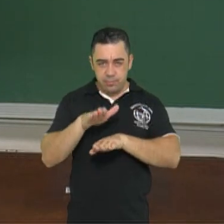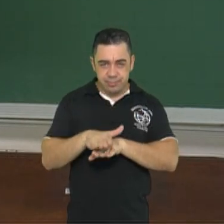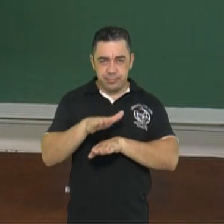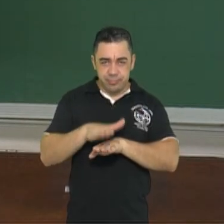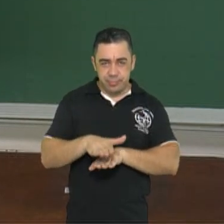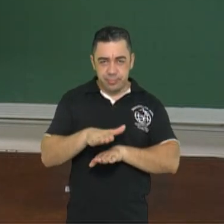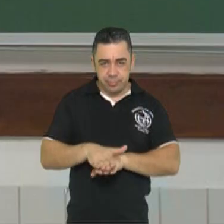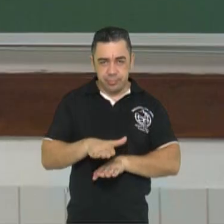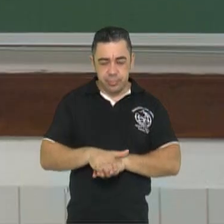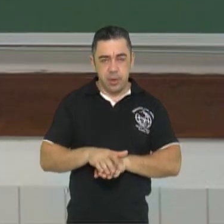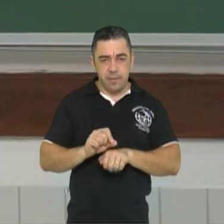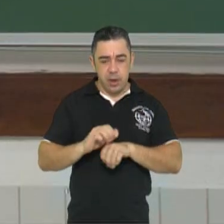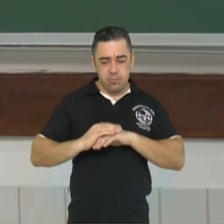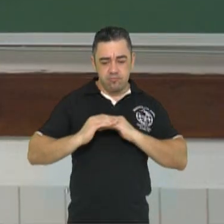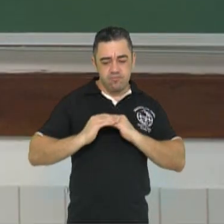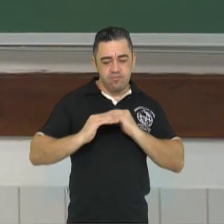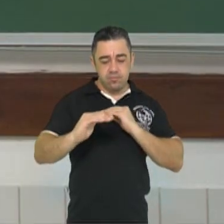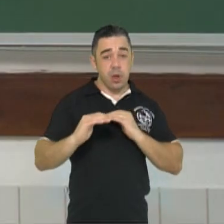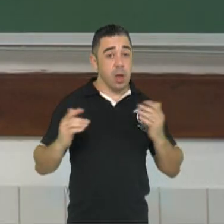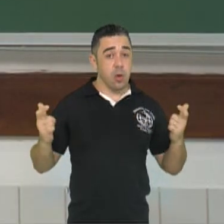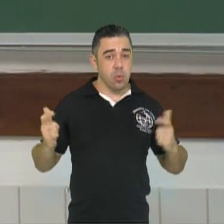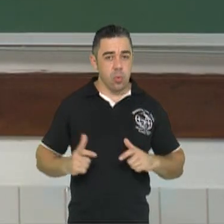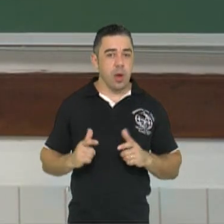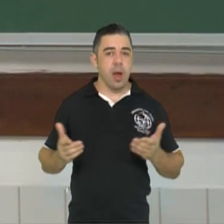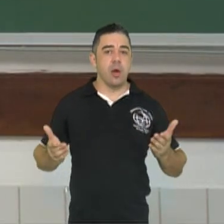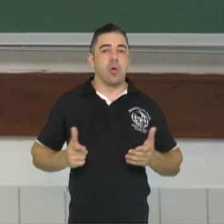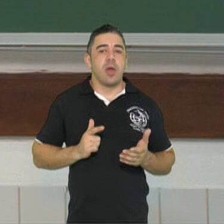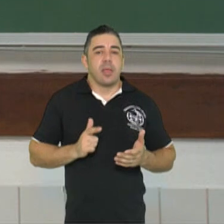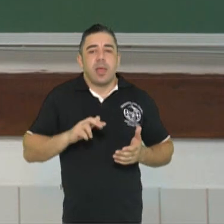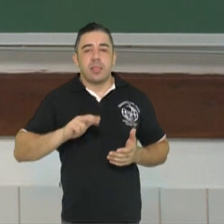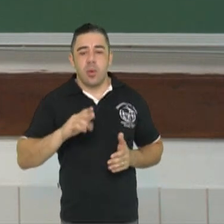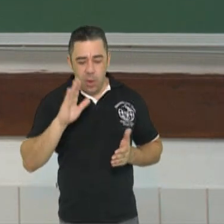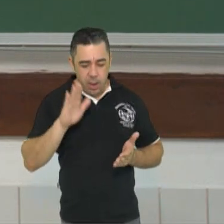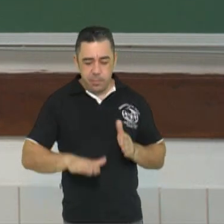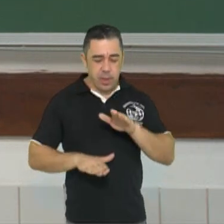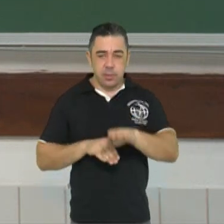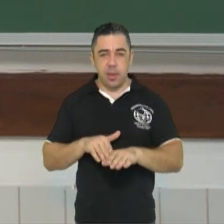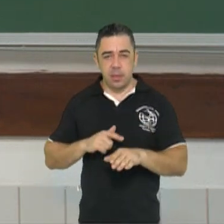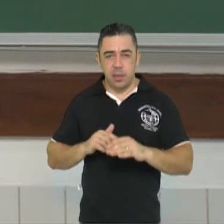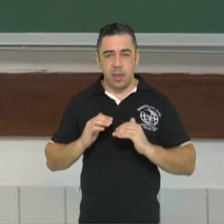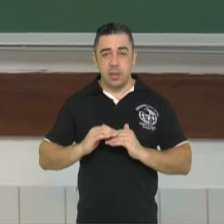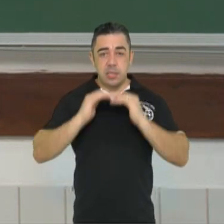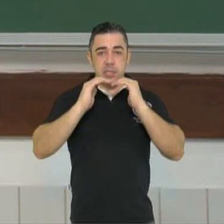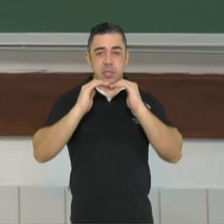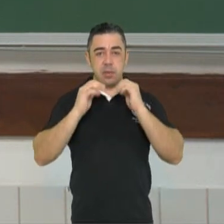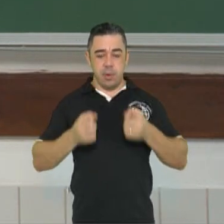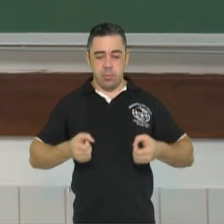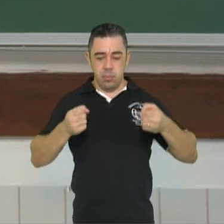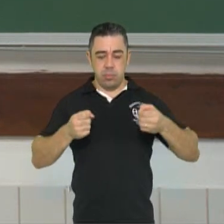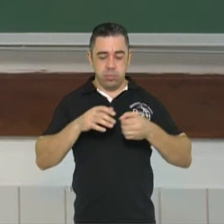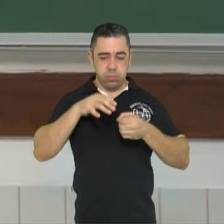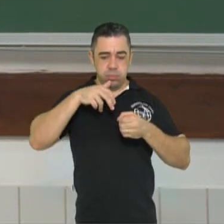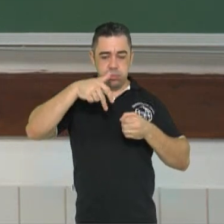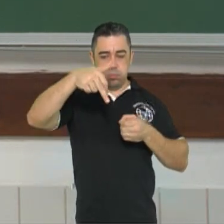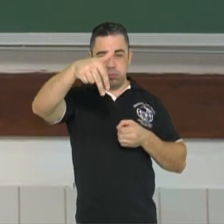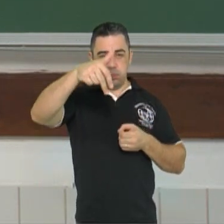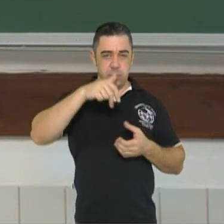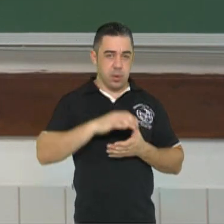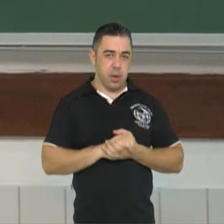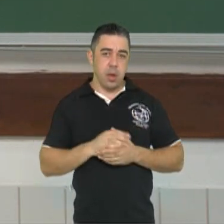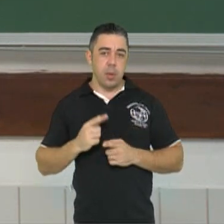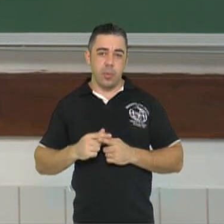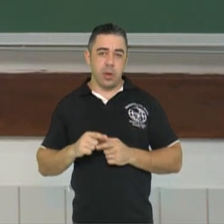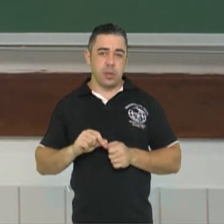compacta. Por isso que muitos locais agora eles têm aquela trilha que não é direto na terra, eles colocam alguma coisa por cima ali para você andar, né? Para